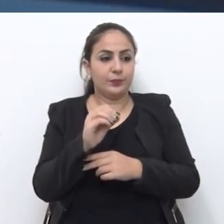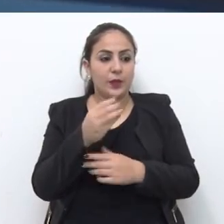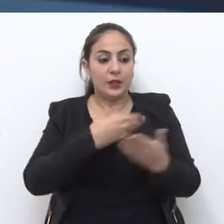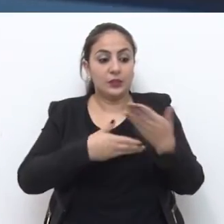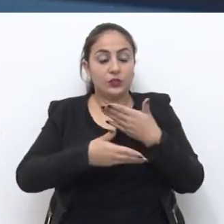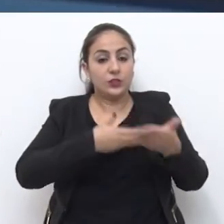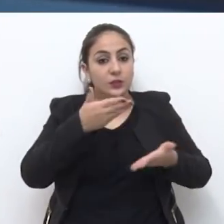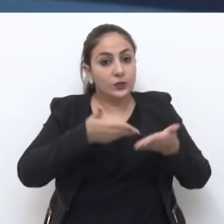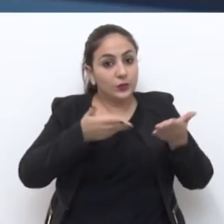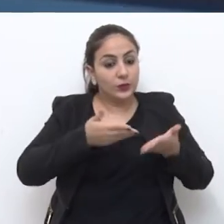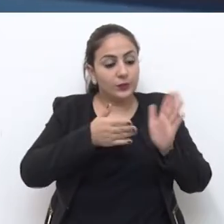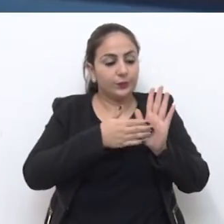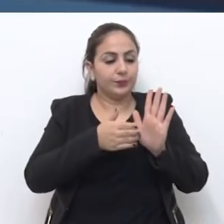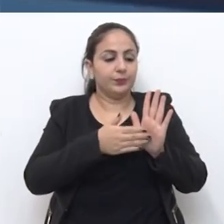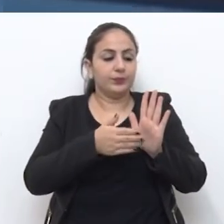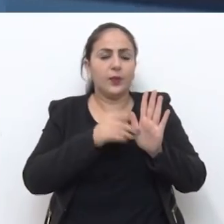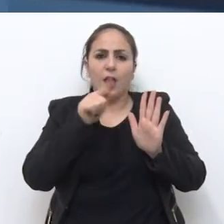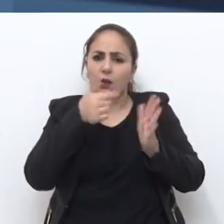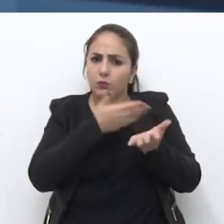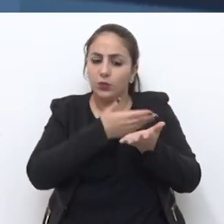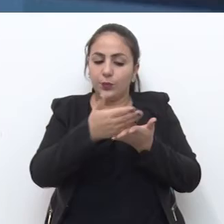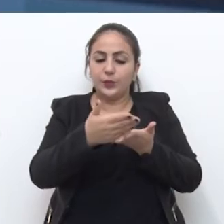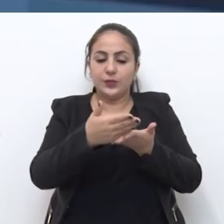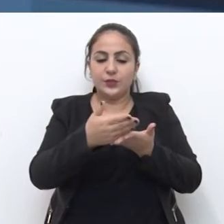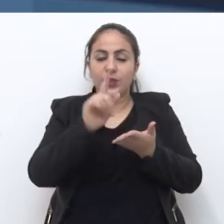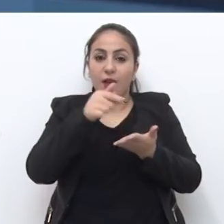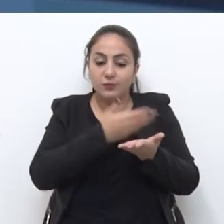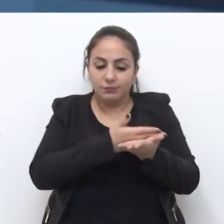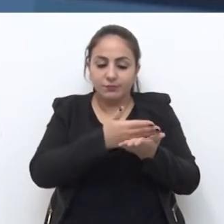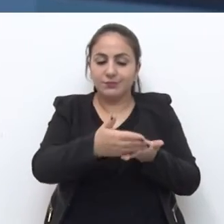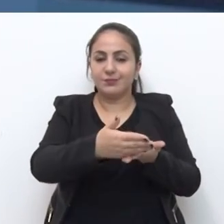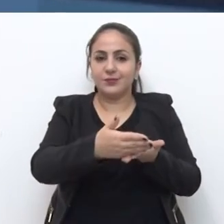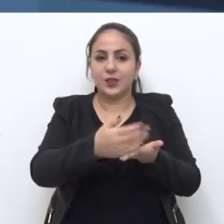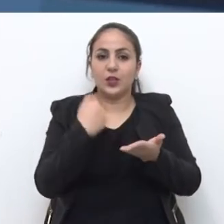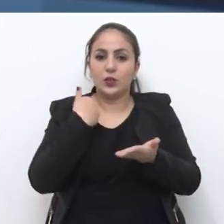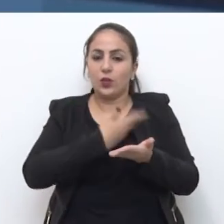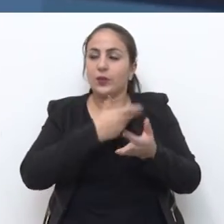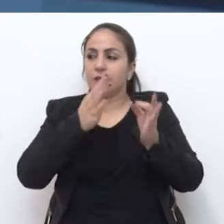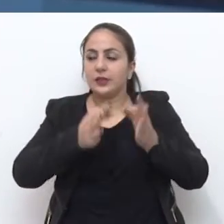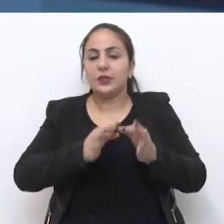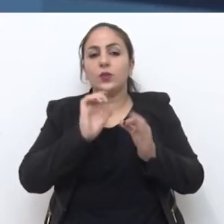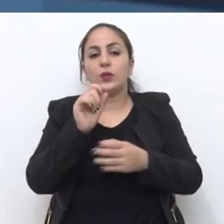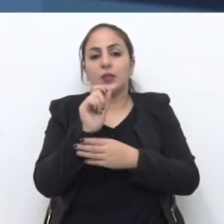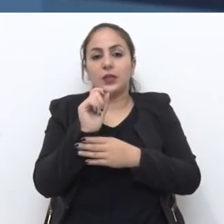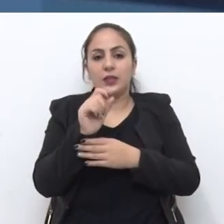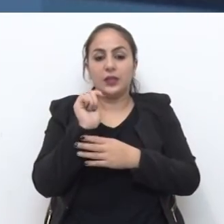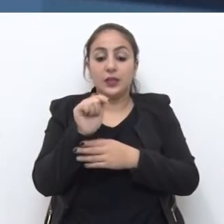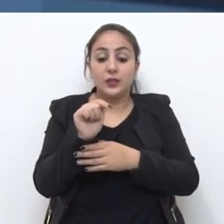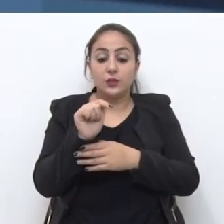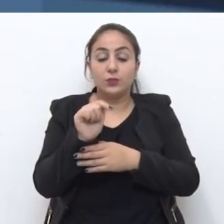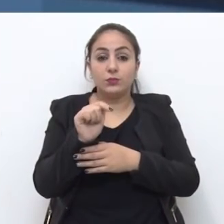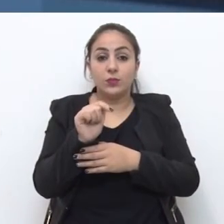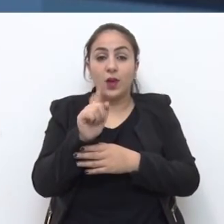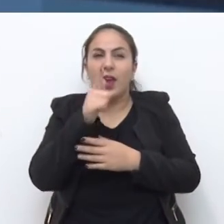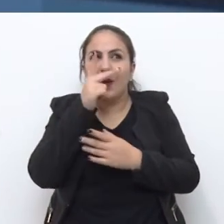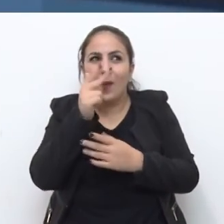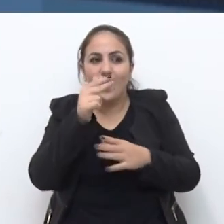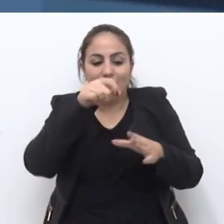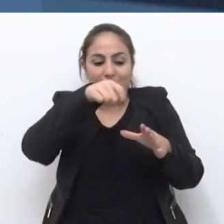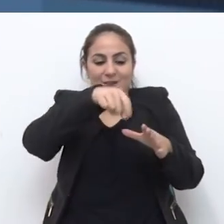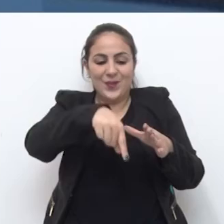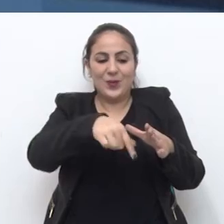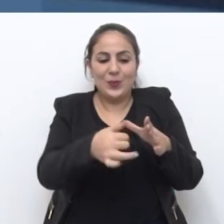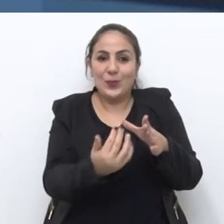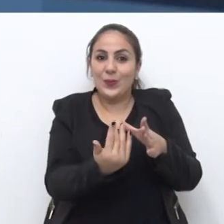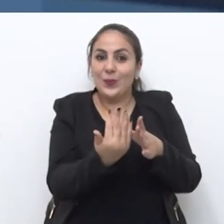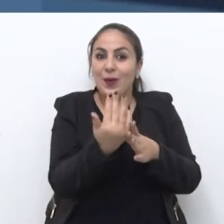deveriam ser atendidos agora, essa proposta, é um começo, é um passo inicial, né? A gente tem certeza que isso é uma